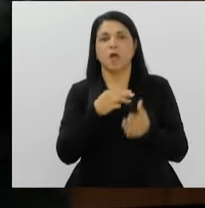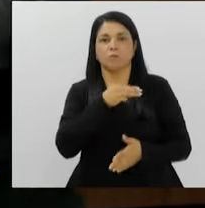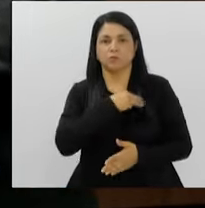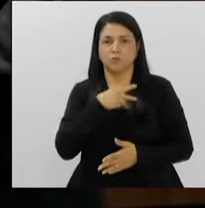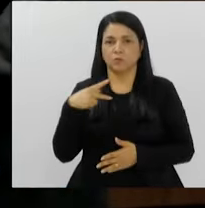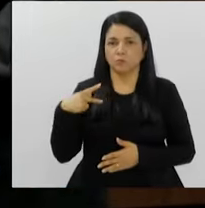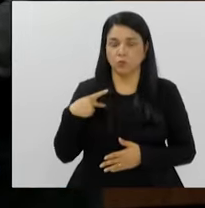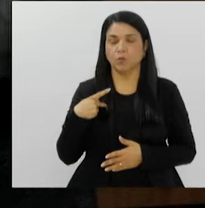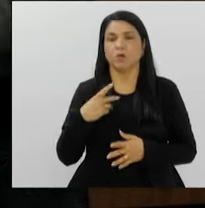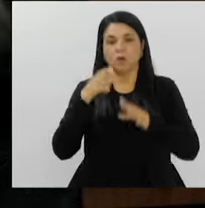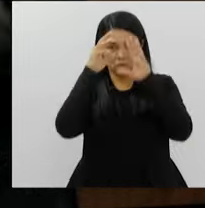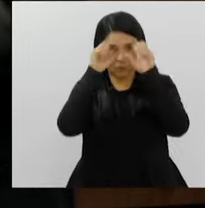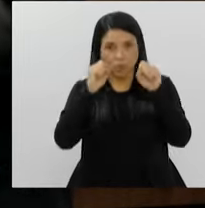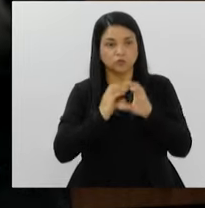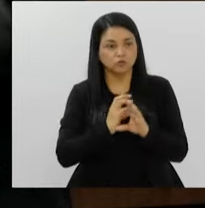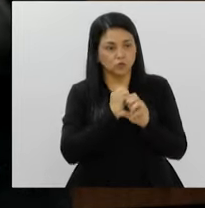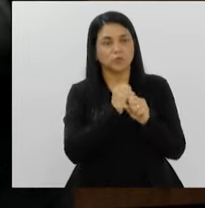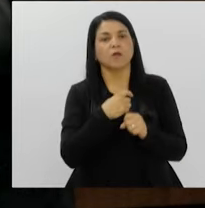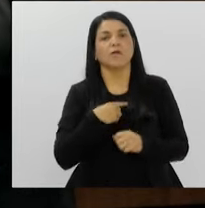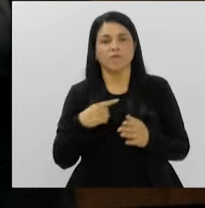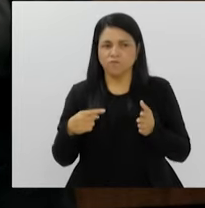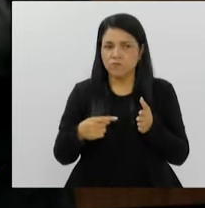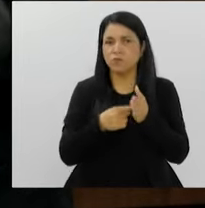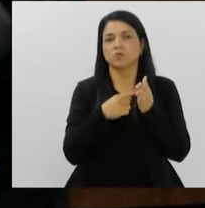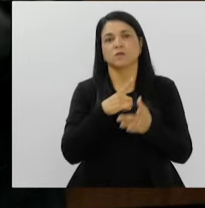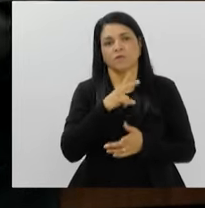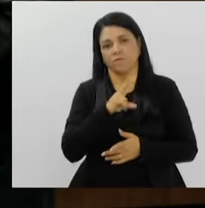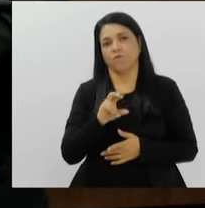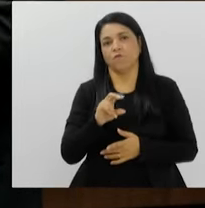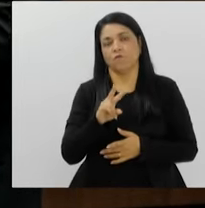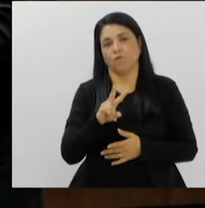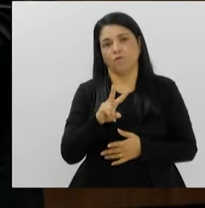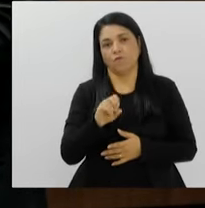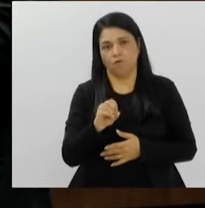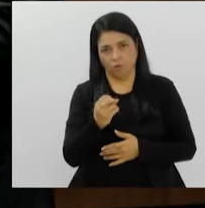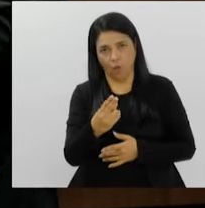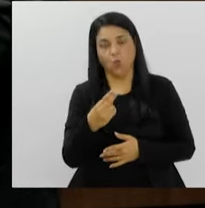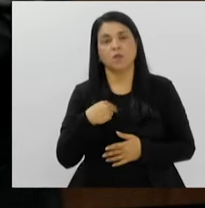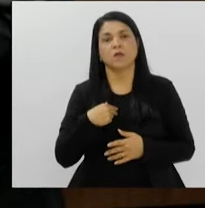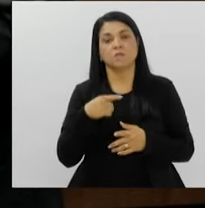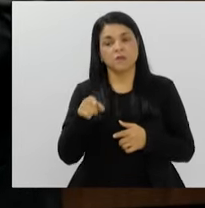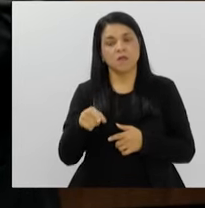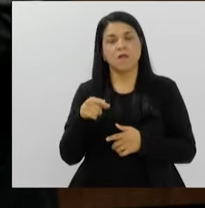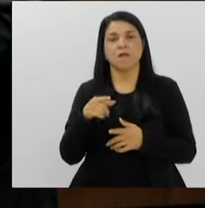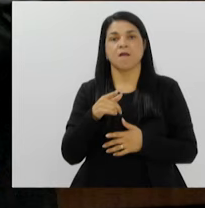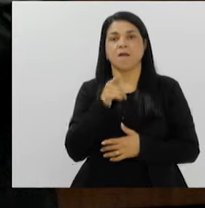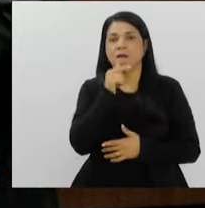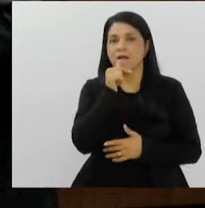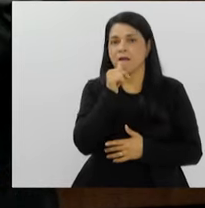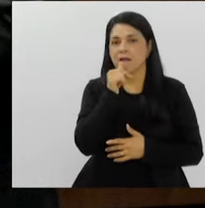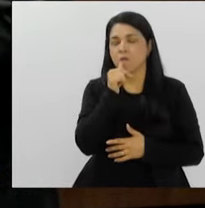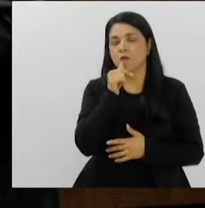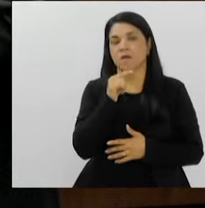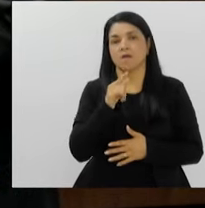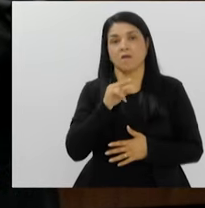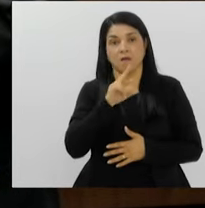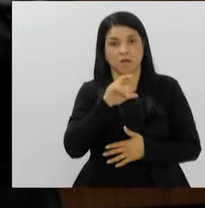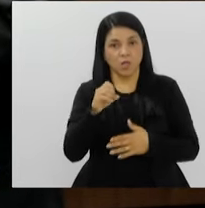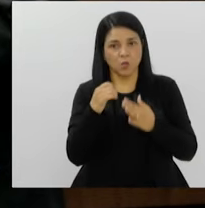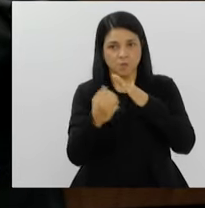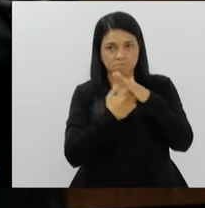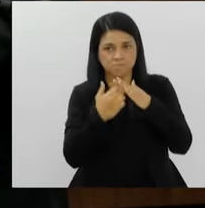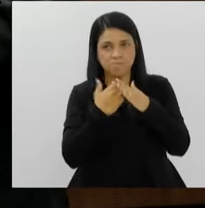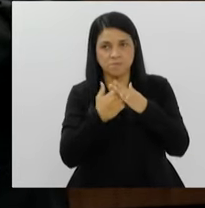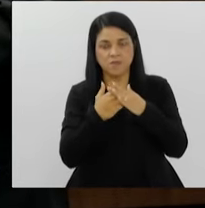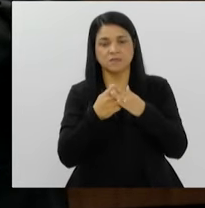Tribunal de Contas, porque não podemos deixar essa empresa que presta um desserviço no Rio de Janeiro, que é a Águas do Rio, sangrar a população